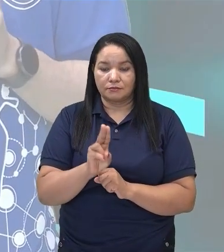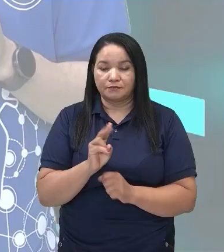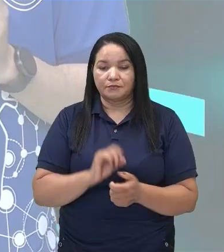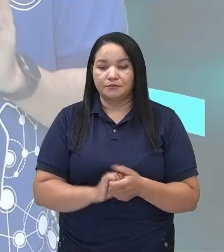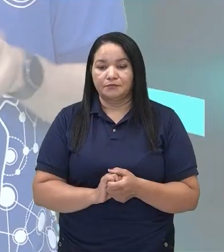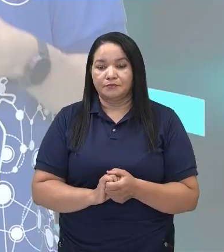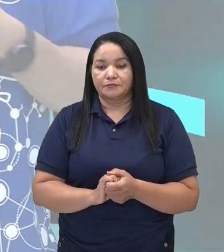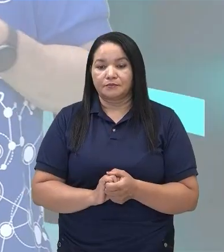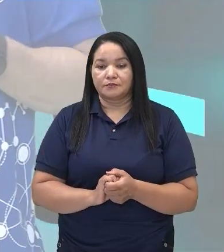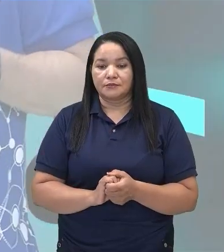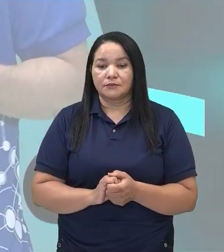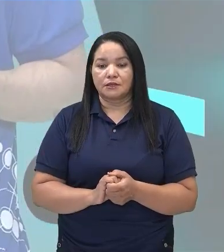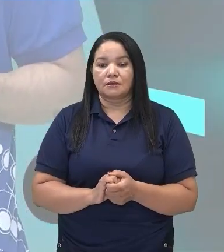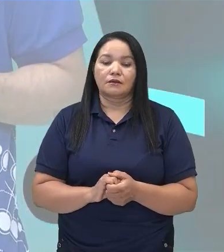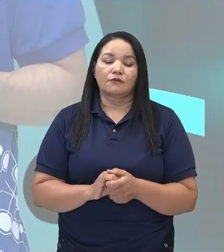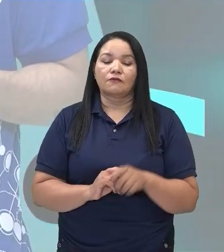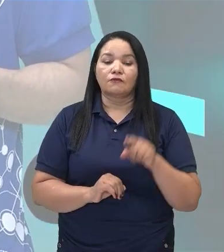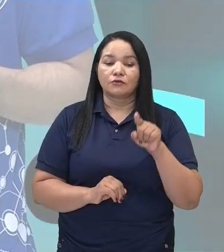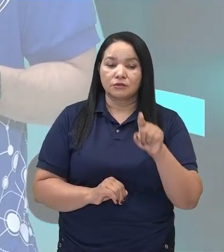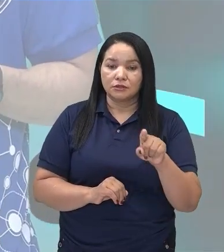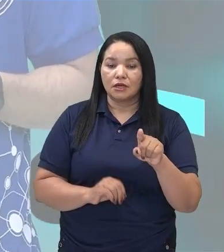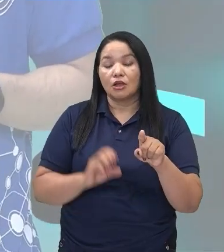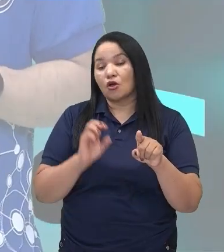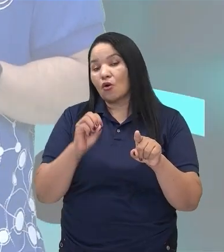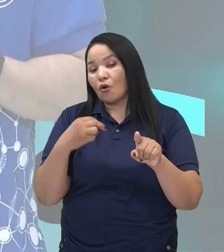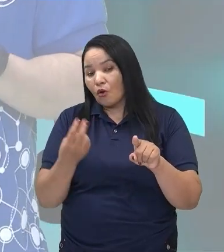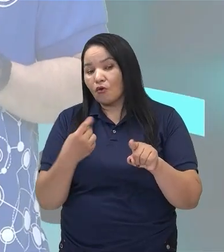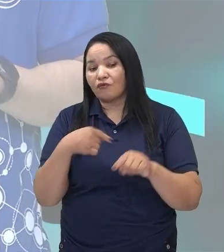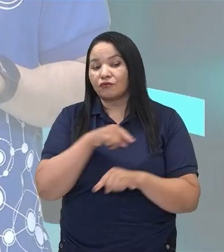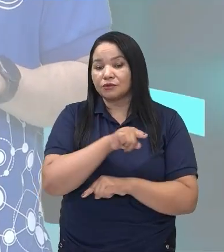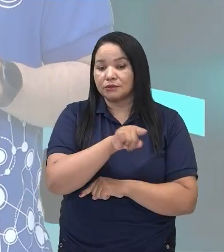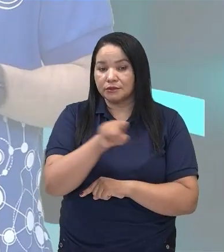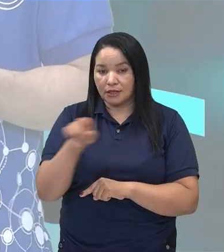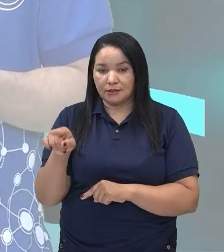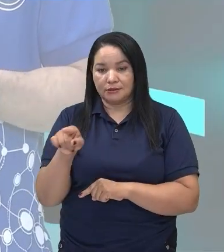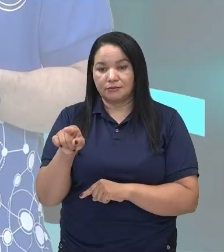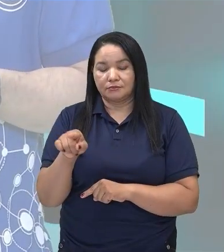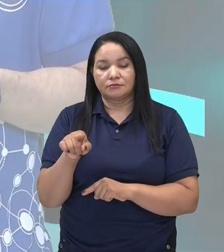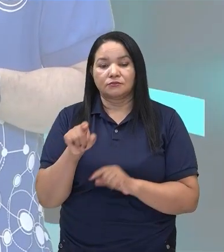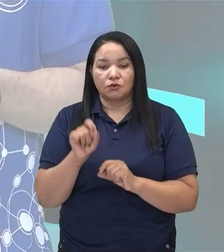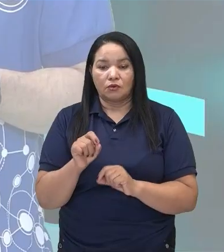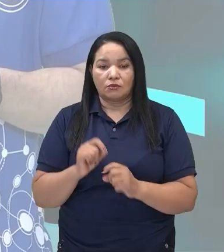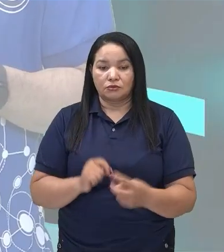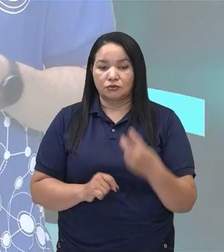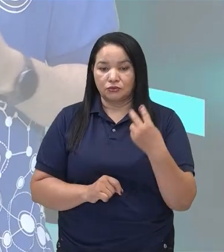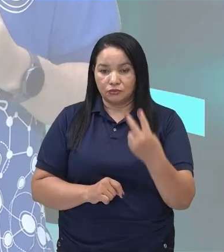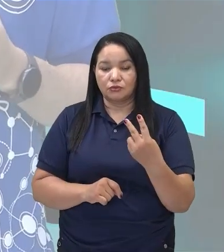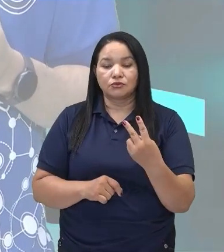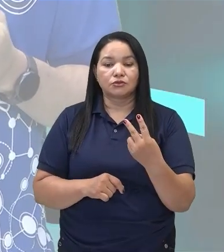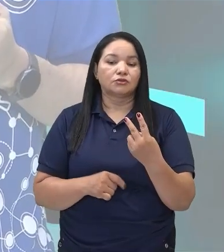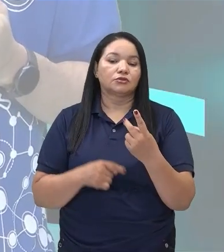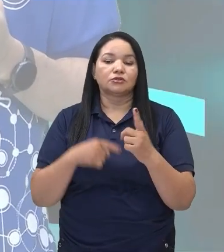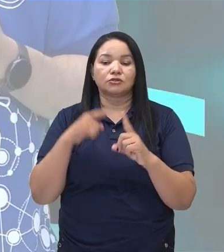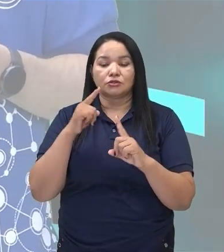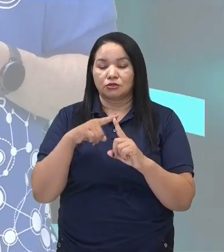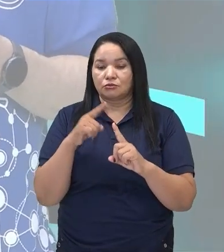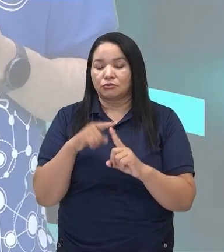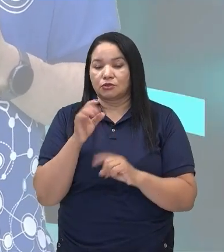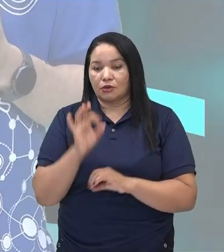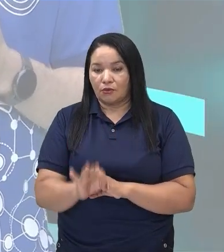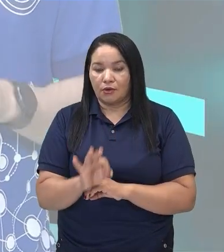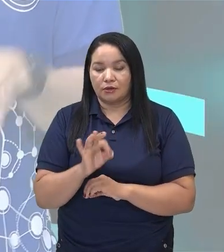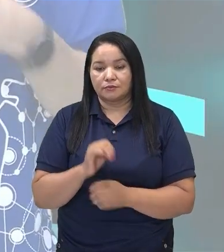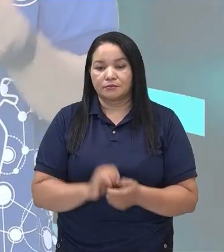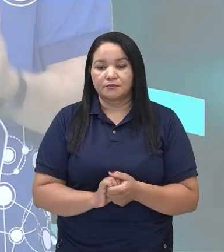significa você ou vocês, tá certo? Então, as duas formas aí estão corretas, tá? You pode ser você